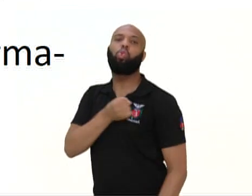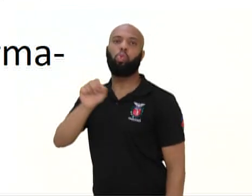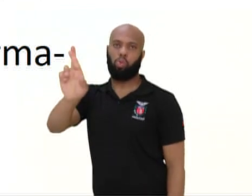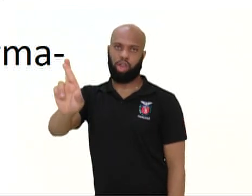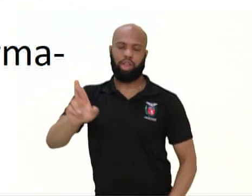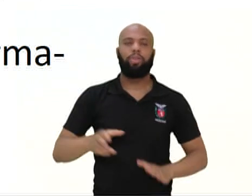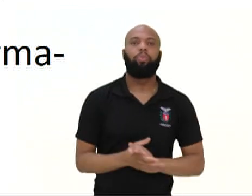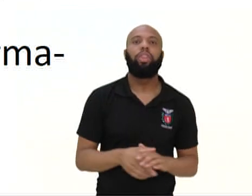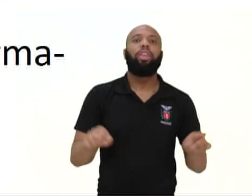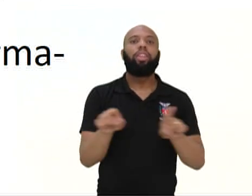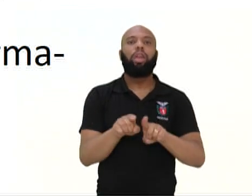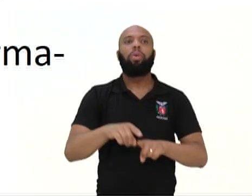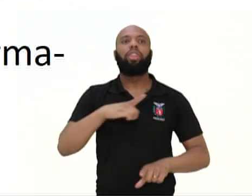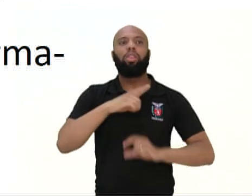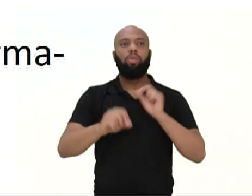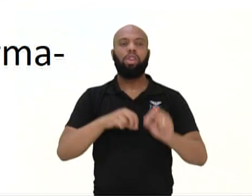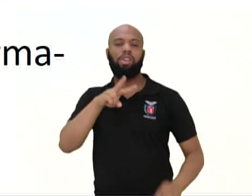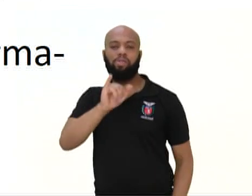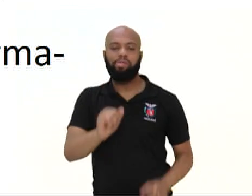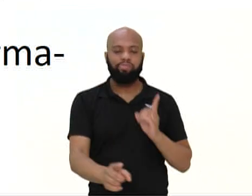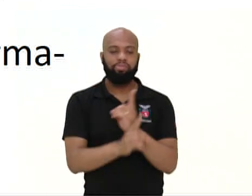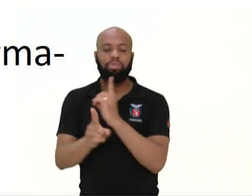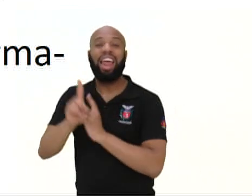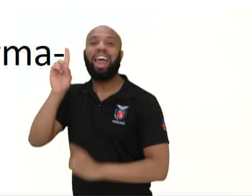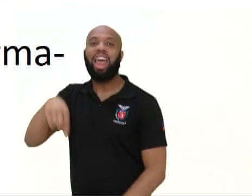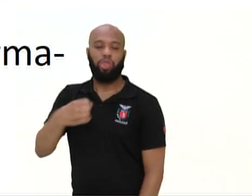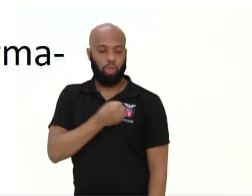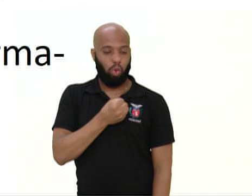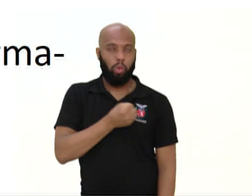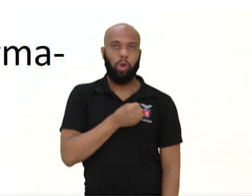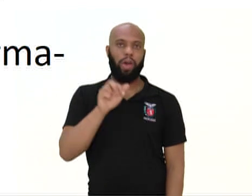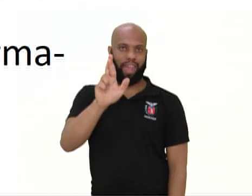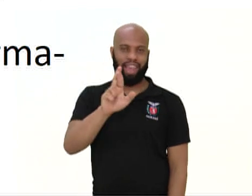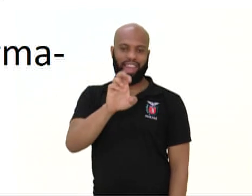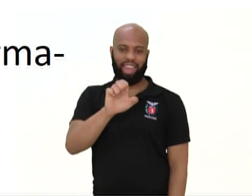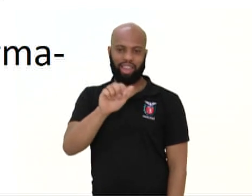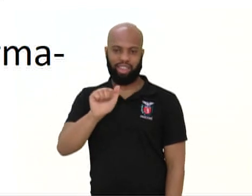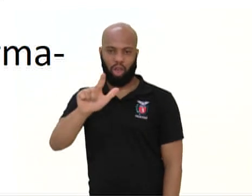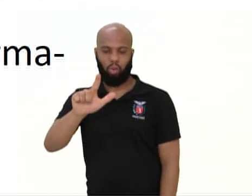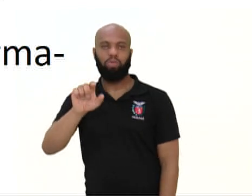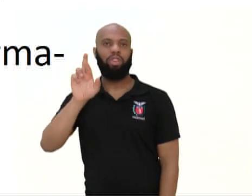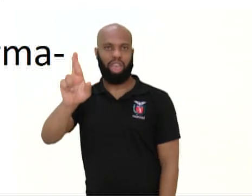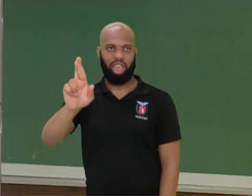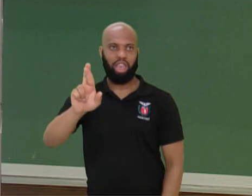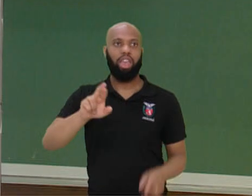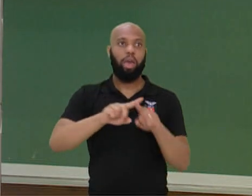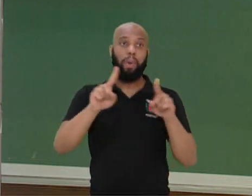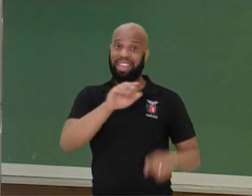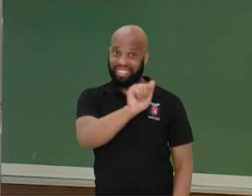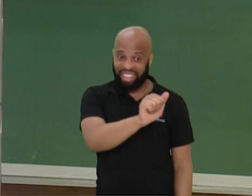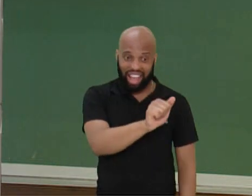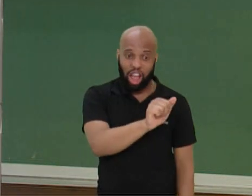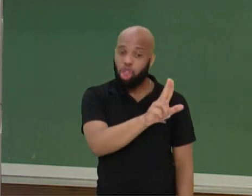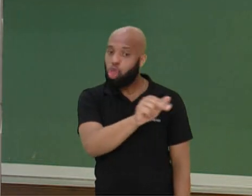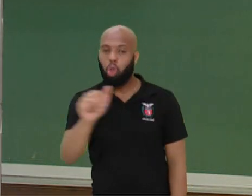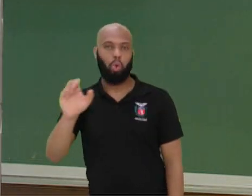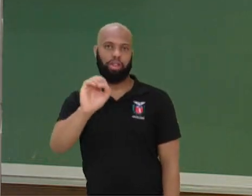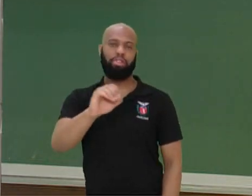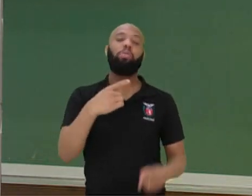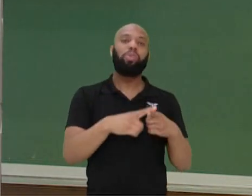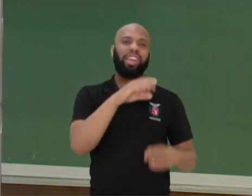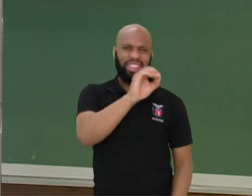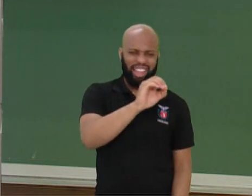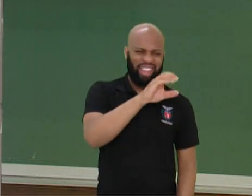formação, então ali você vai encontrar sempre números reais, ok? E lembrando que o A jamais pode ser zero, né? Porque se A for zero,